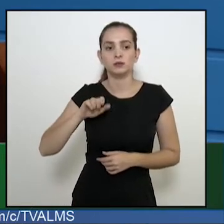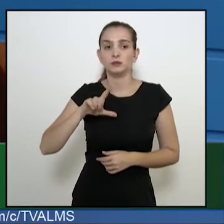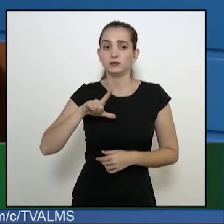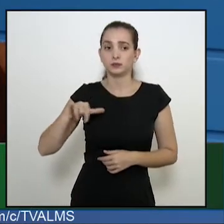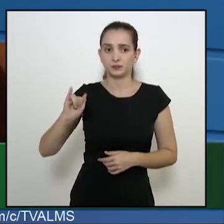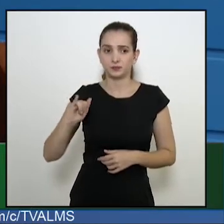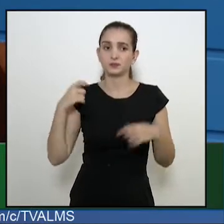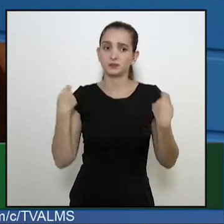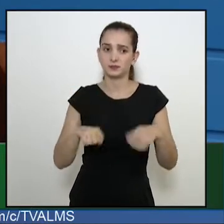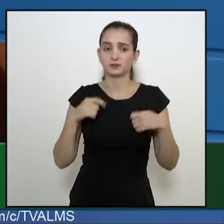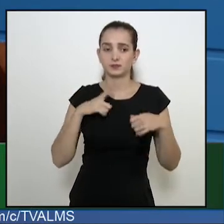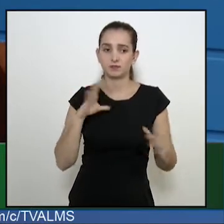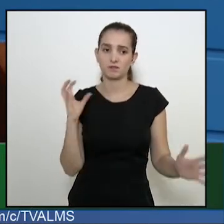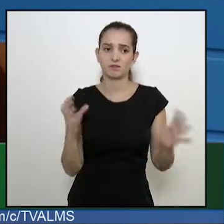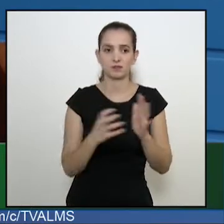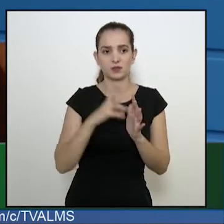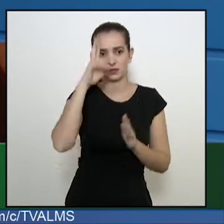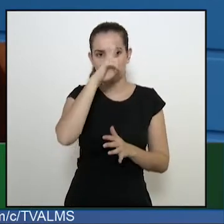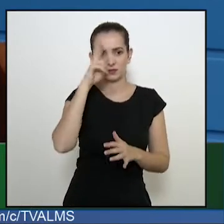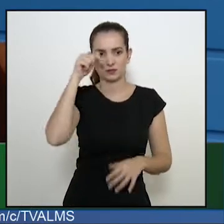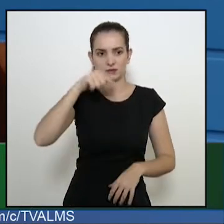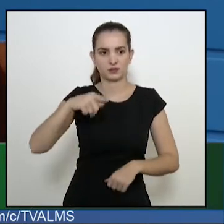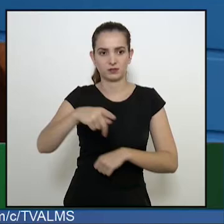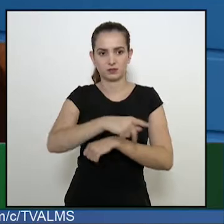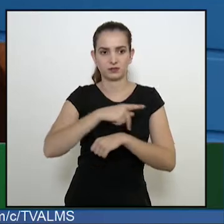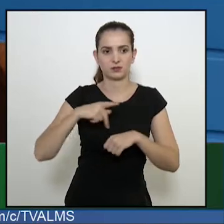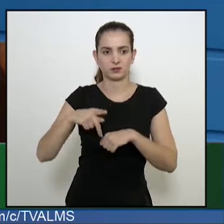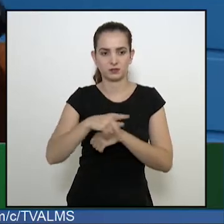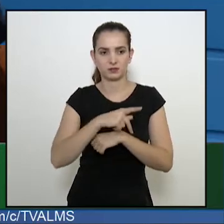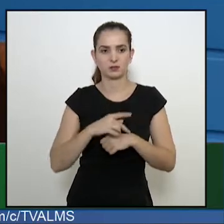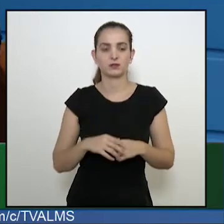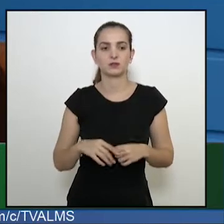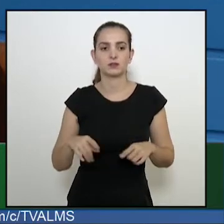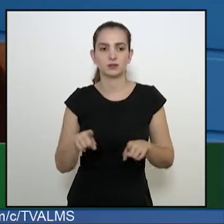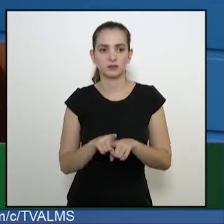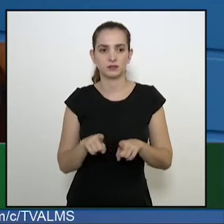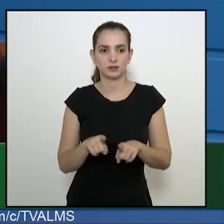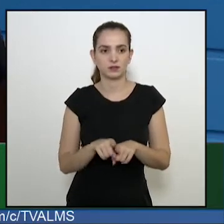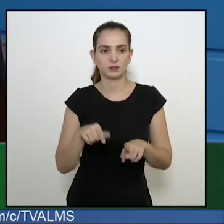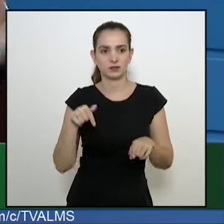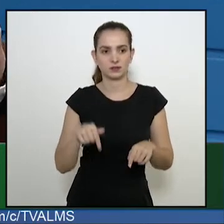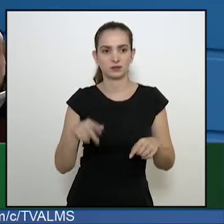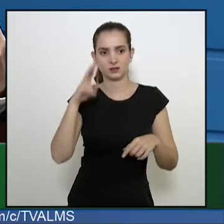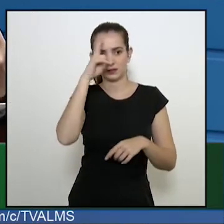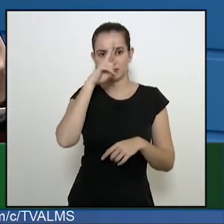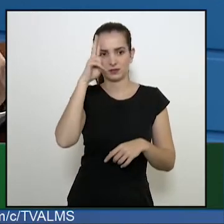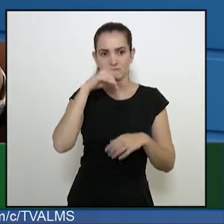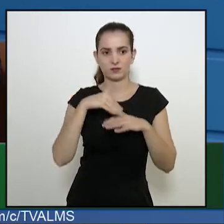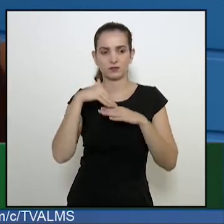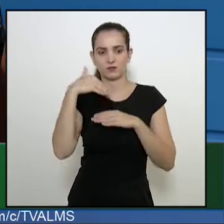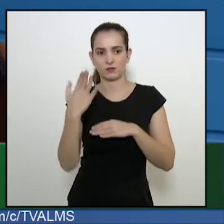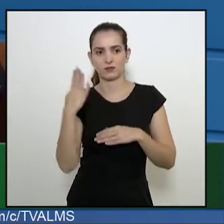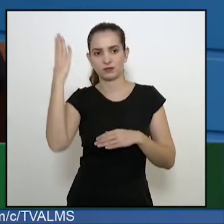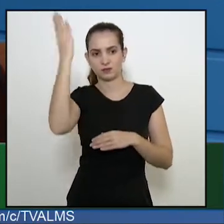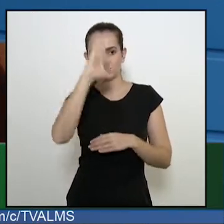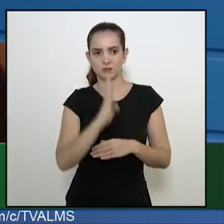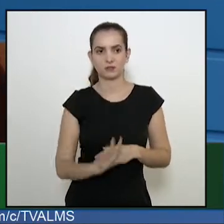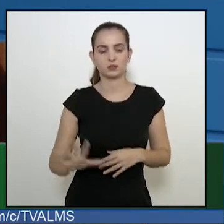que ser lembrada nesse país, inclusive está sendo lembrada fora do Brasil,